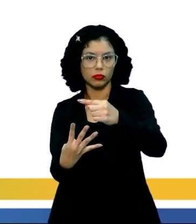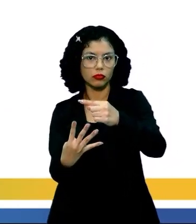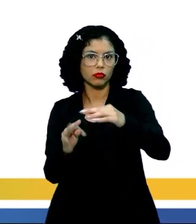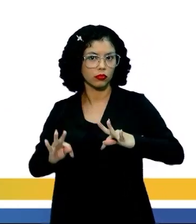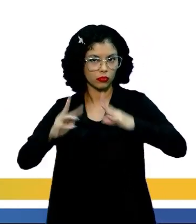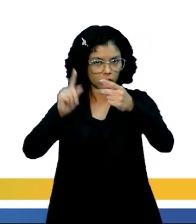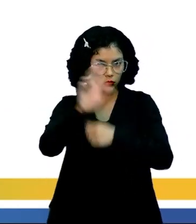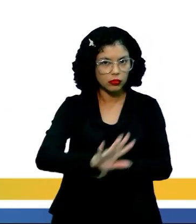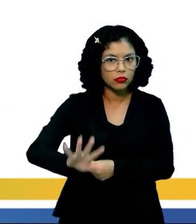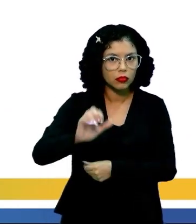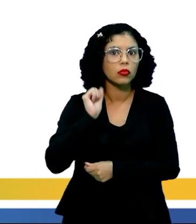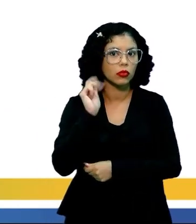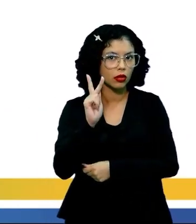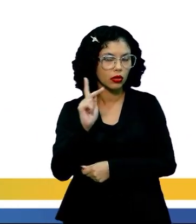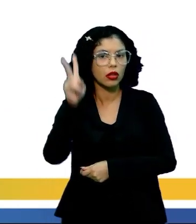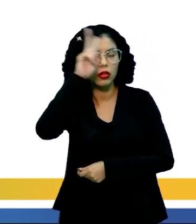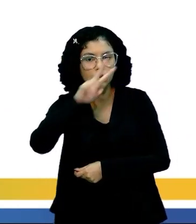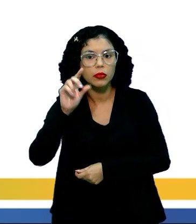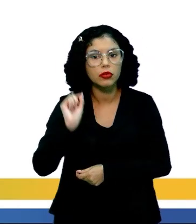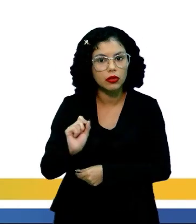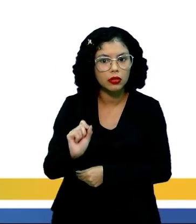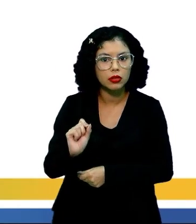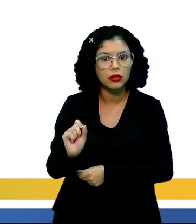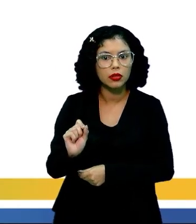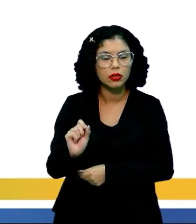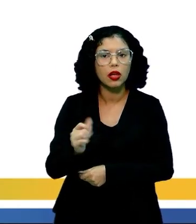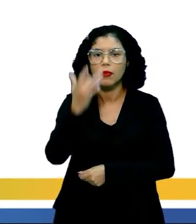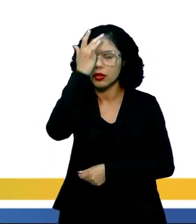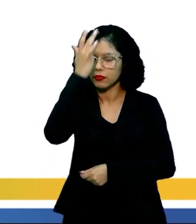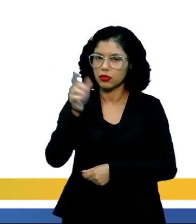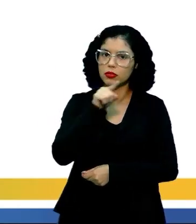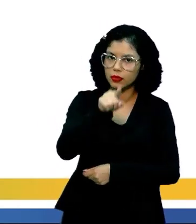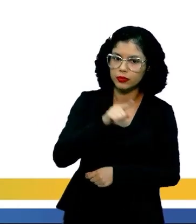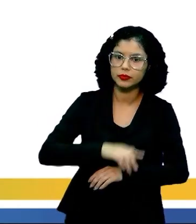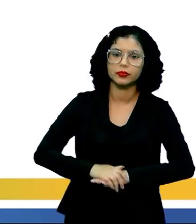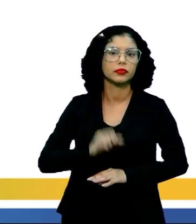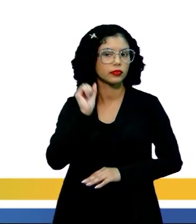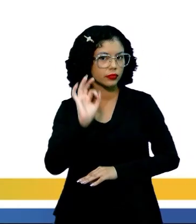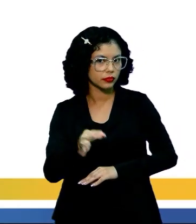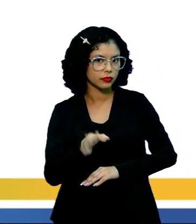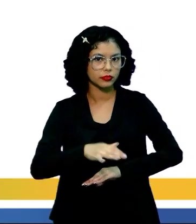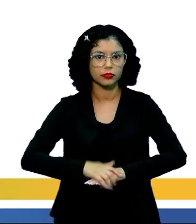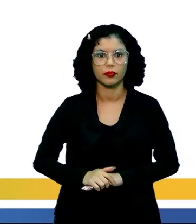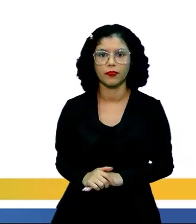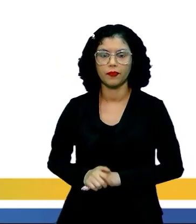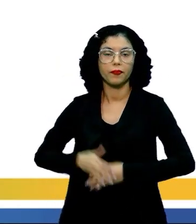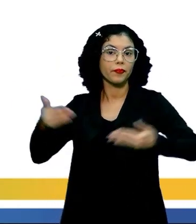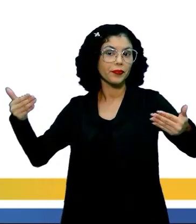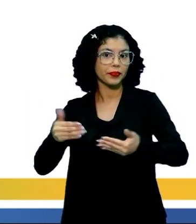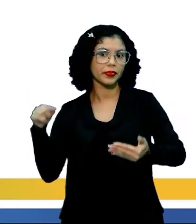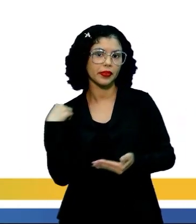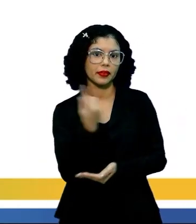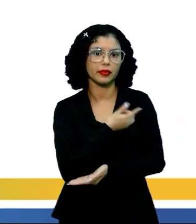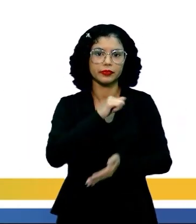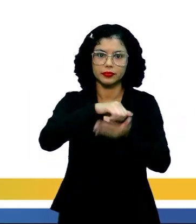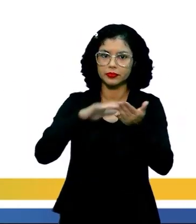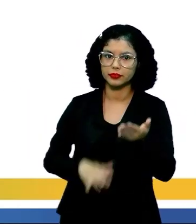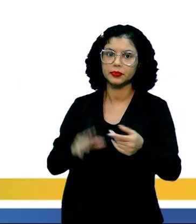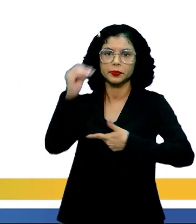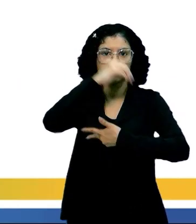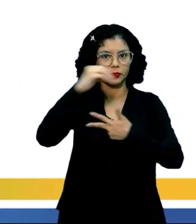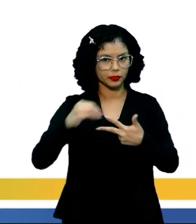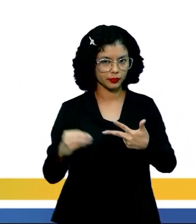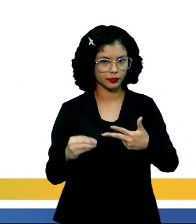total. Tá? Lembrando disso, vai ficar bem mais fácil para você. Certinho? Vamos ver agora um exercício do